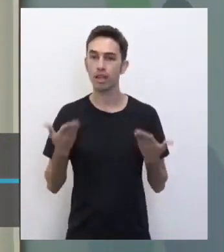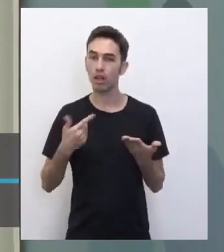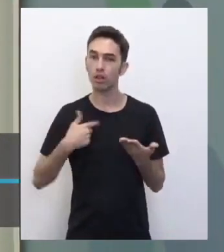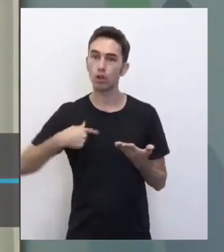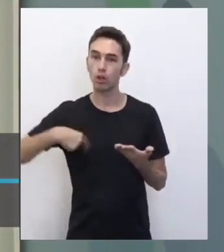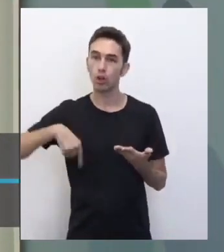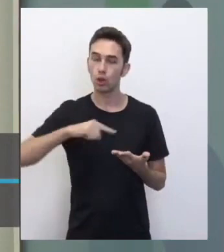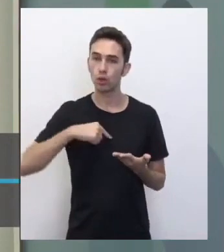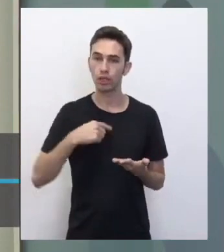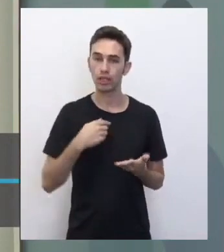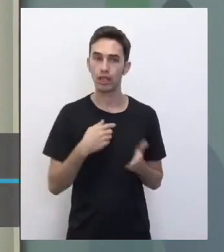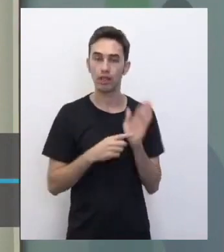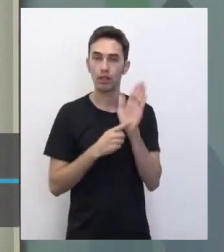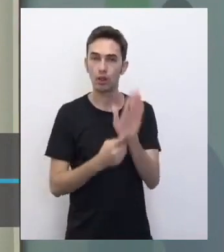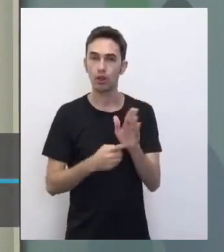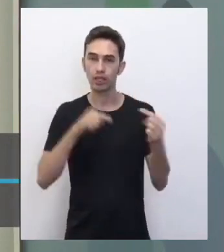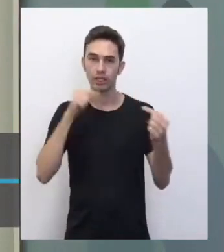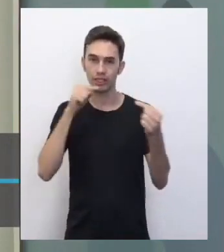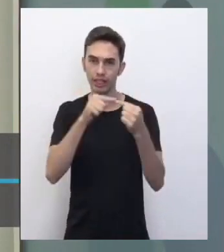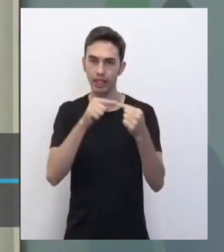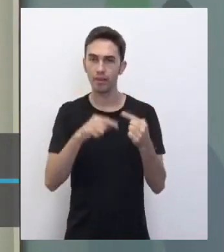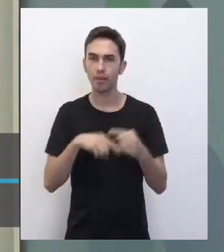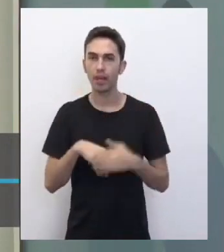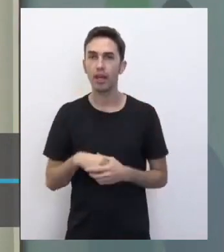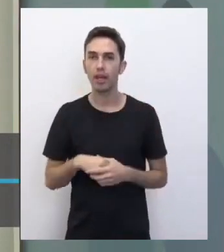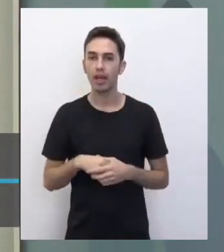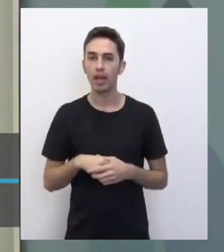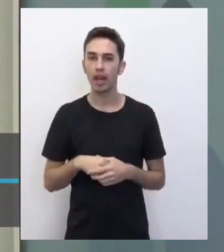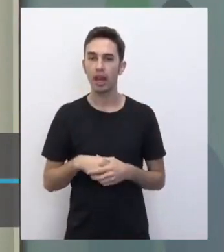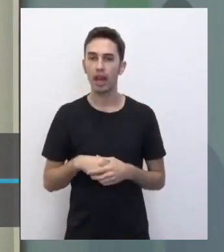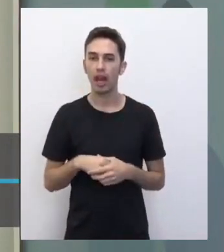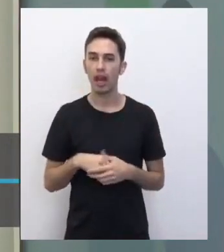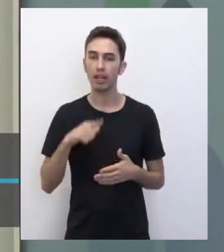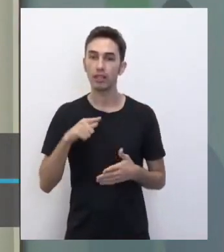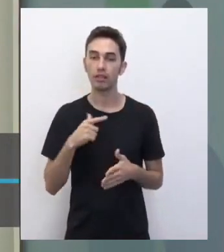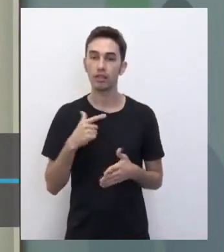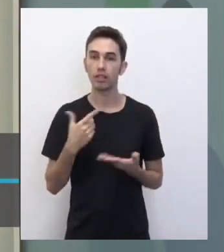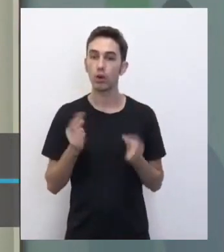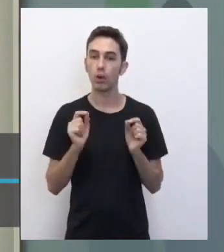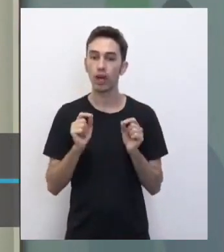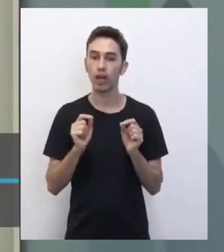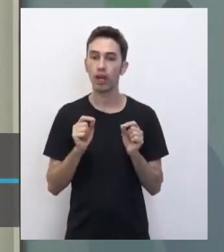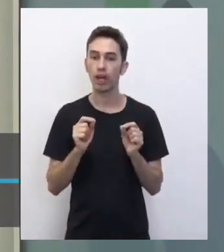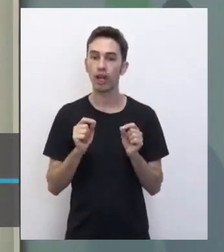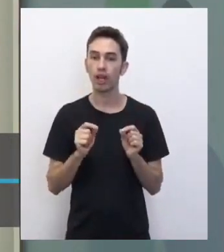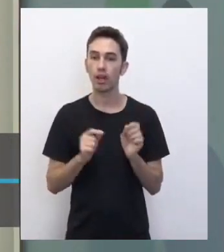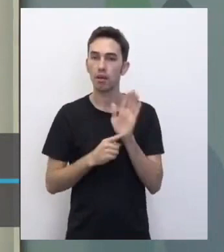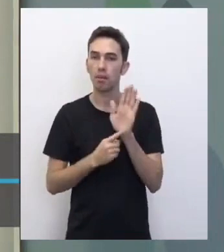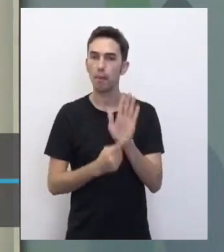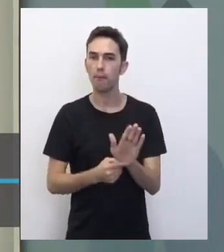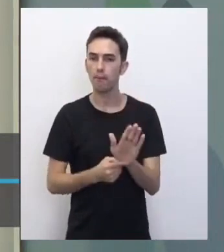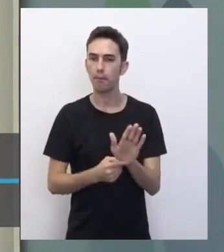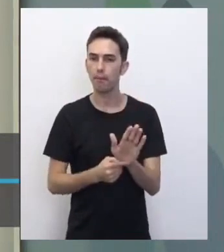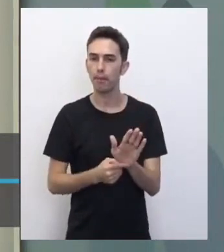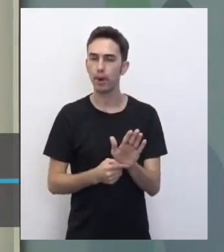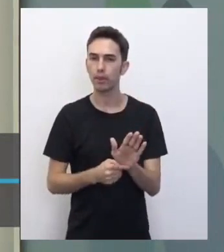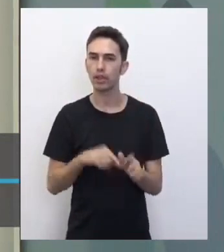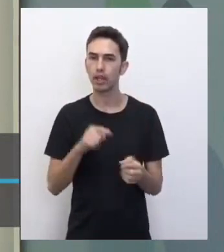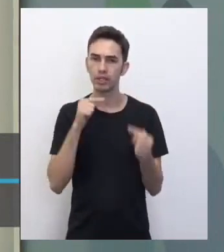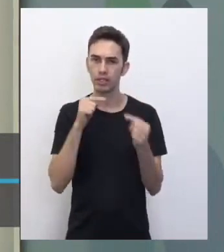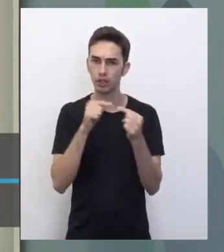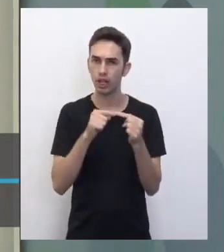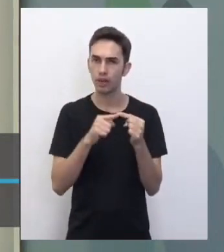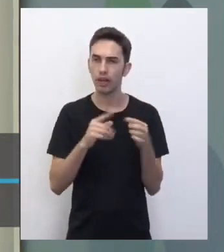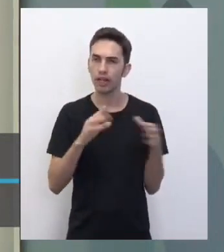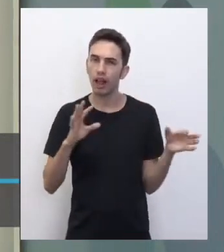trouxe esse dilema para vocês, gente, eu trouxe por um motivo muito específico, que não foi apresentar esse princípio, esse dilema, ele está